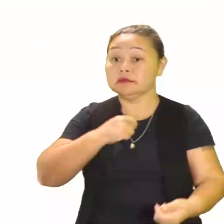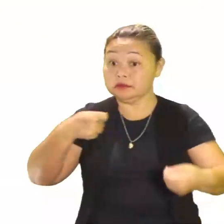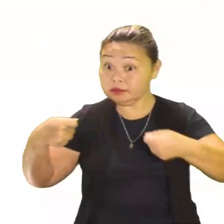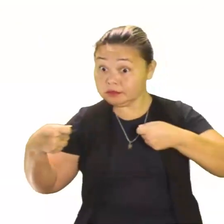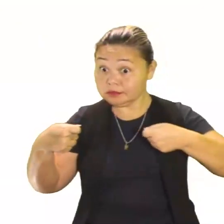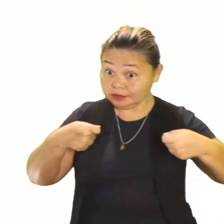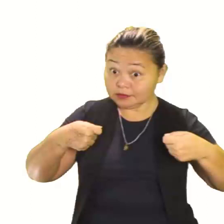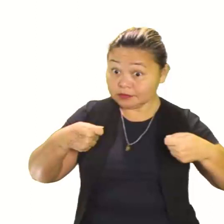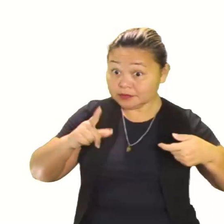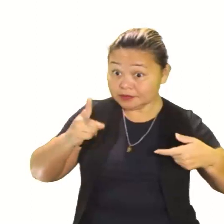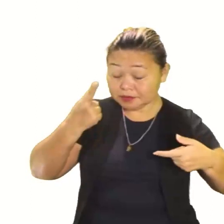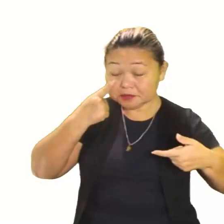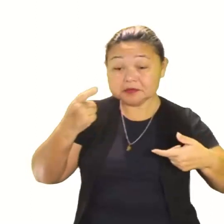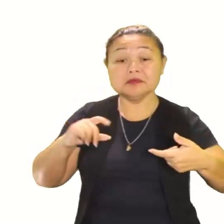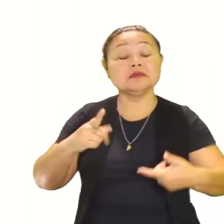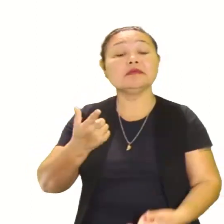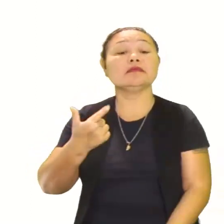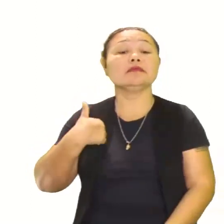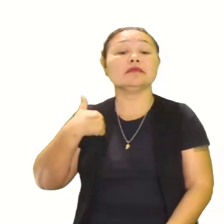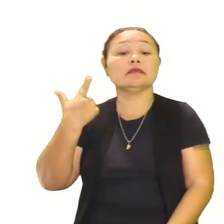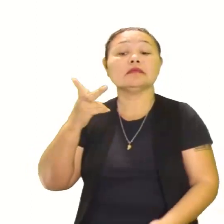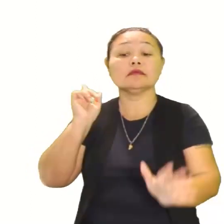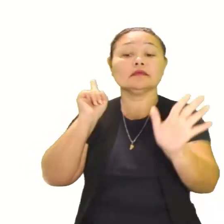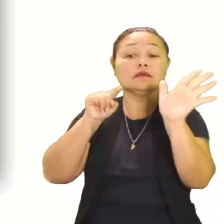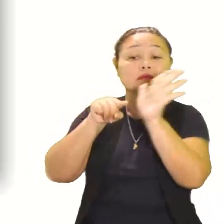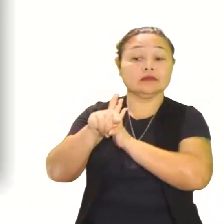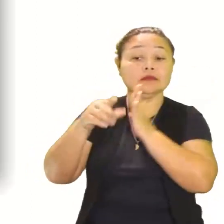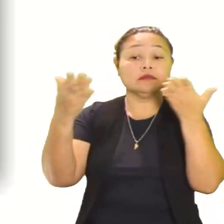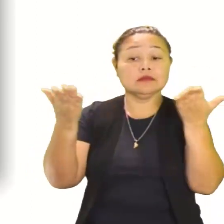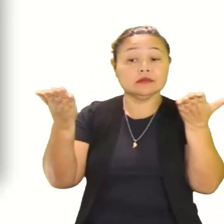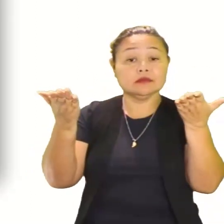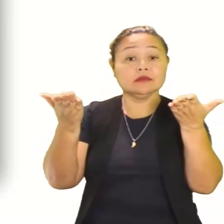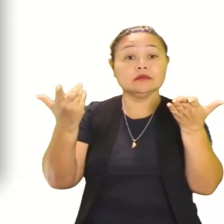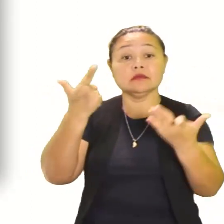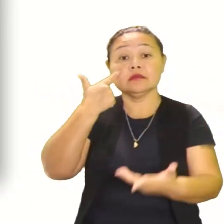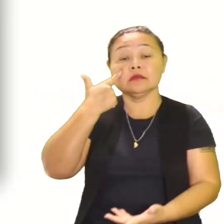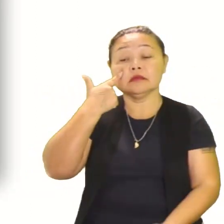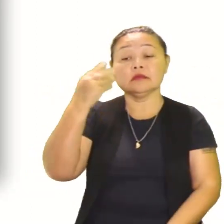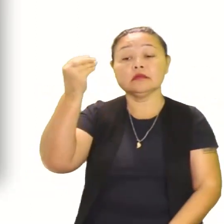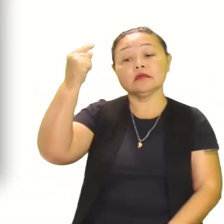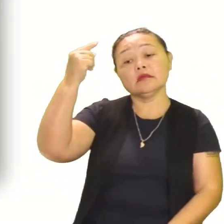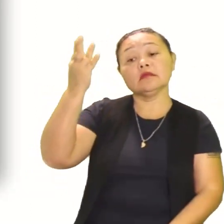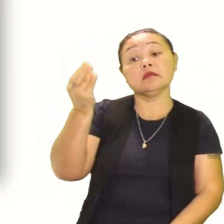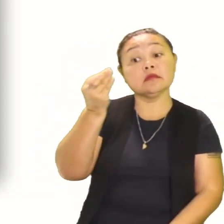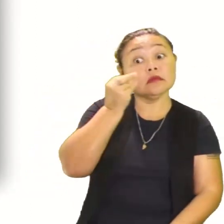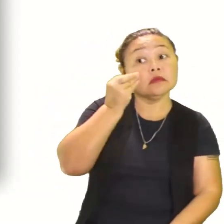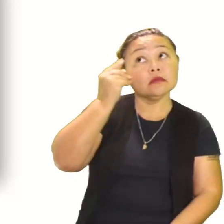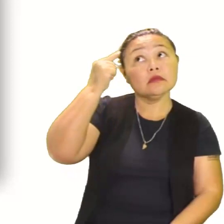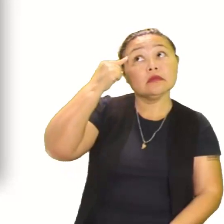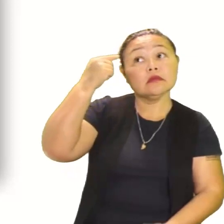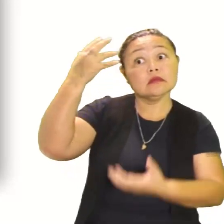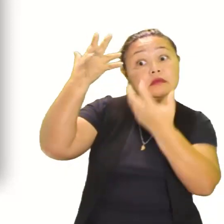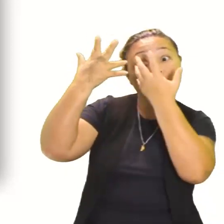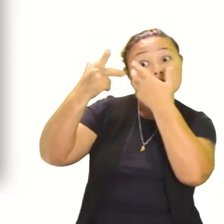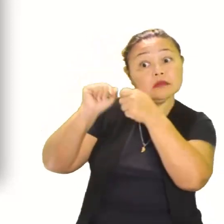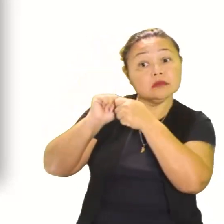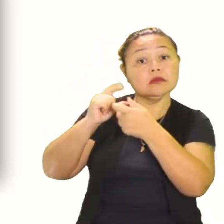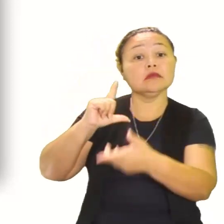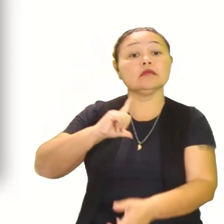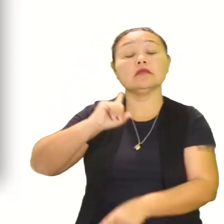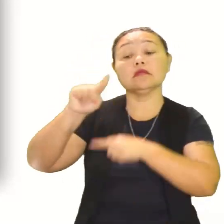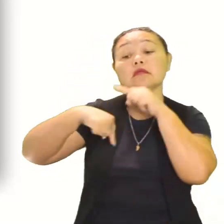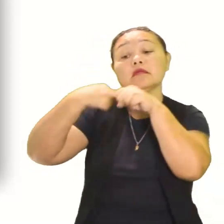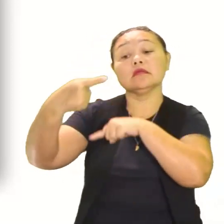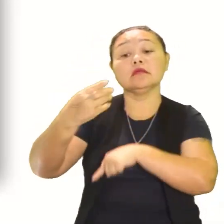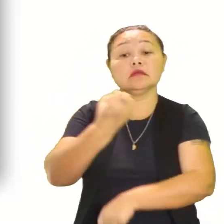de guerra? Ah, vamos ver? Qual é a pergunta da aula de hoje? Olha lá, um teste de raciocínio. Qual é o próximo número